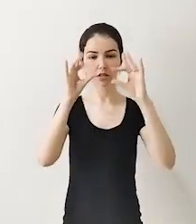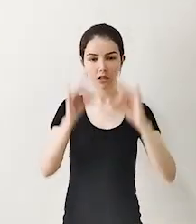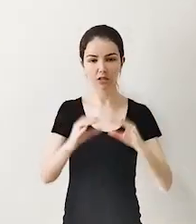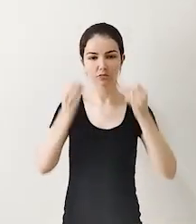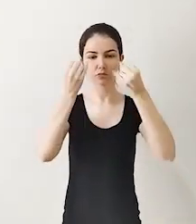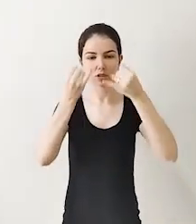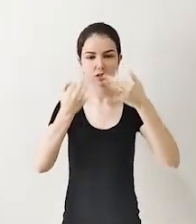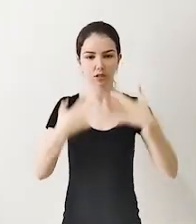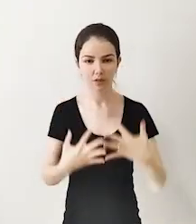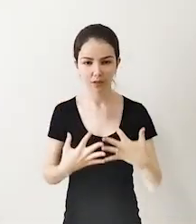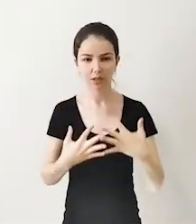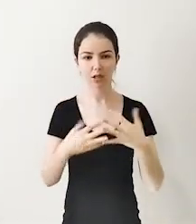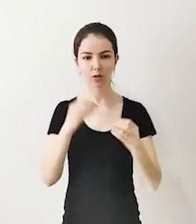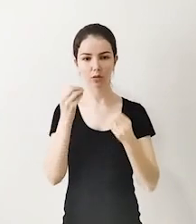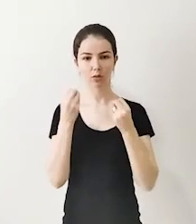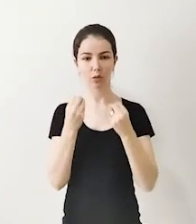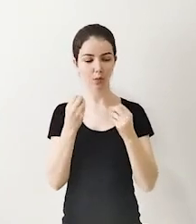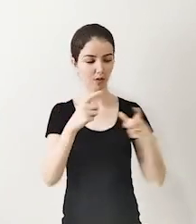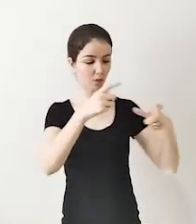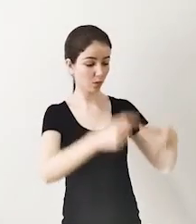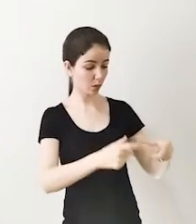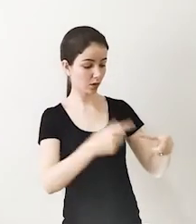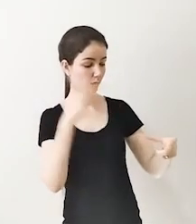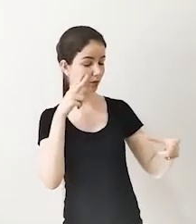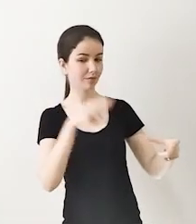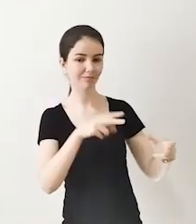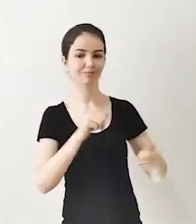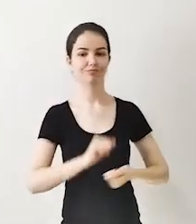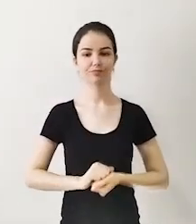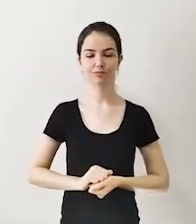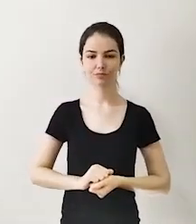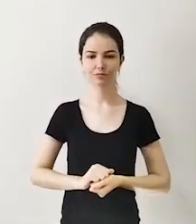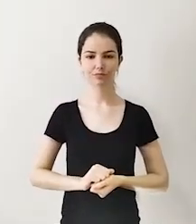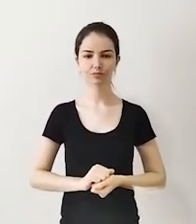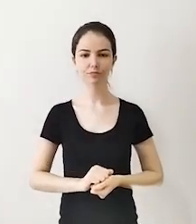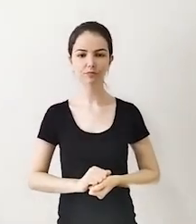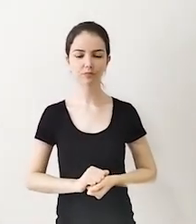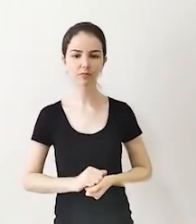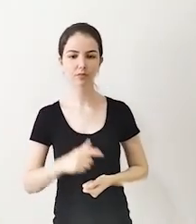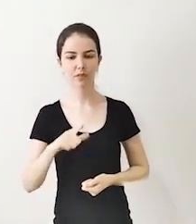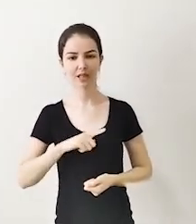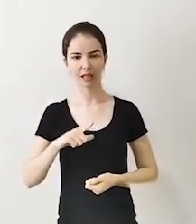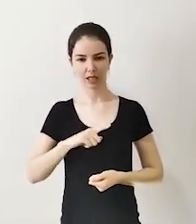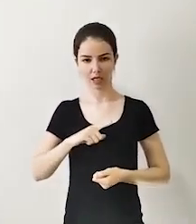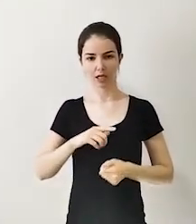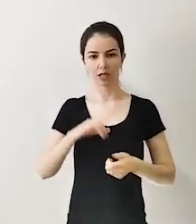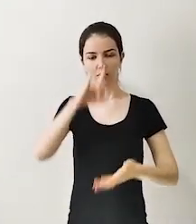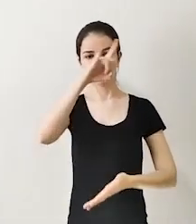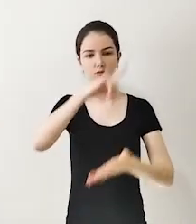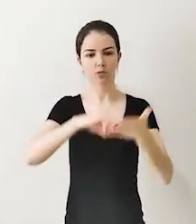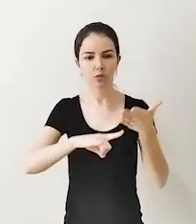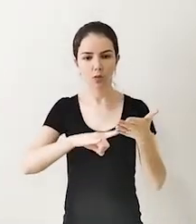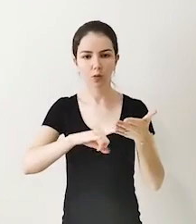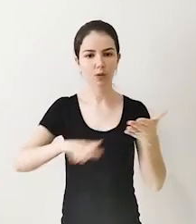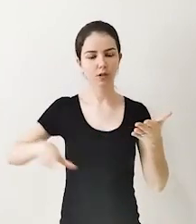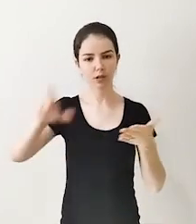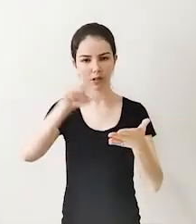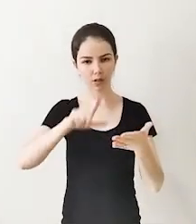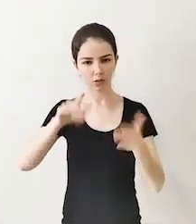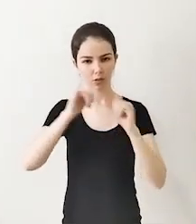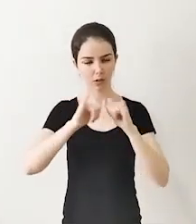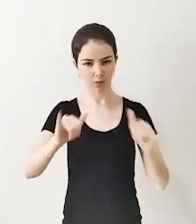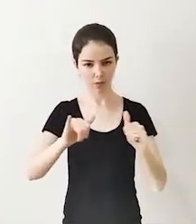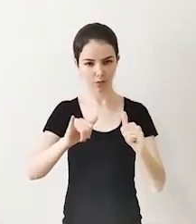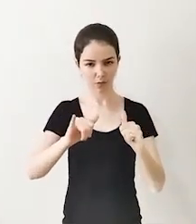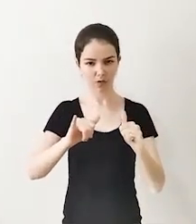E dizer como que era esse local que eles tinham chegado. E aí a gente tem um documento nessa literatura de informação que é o mais famosão, que